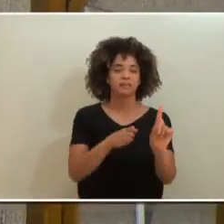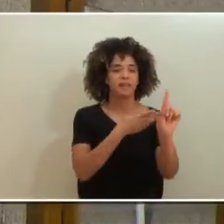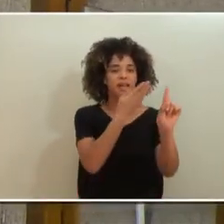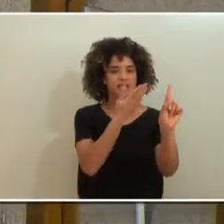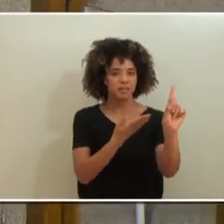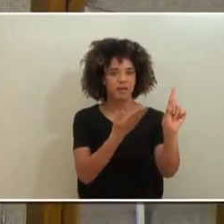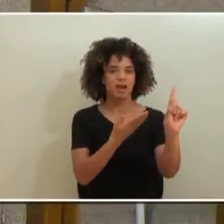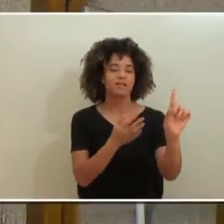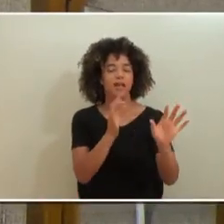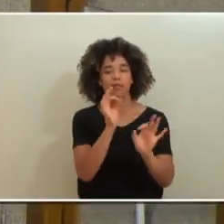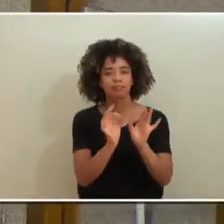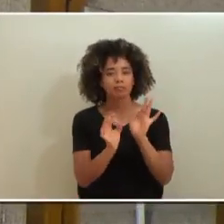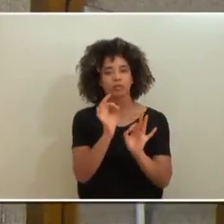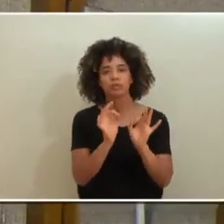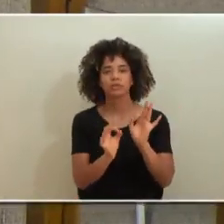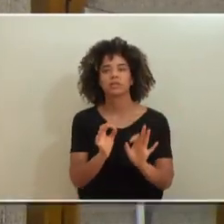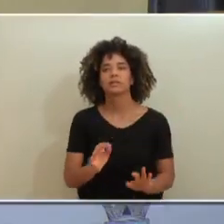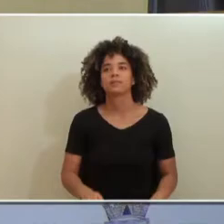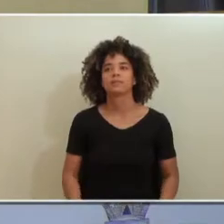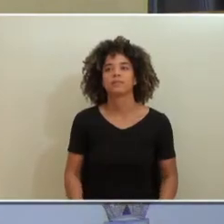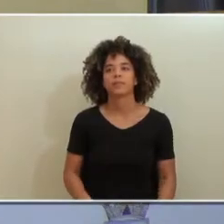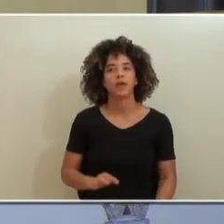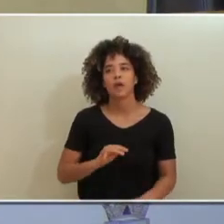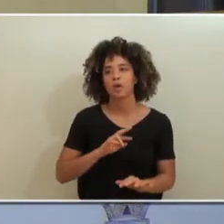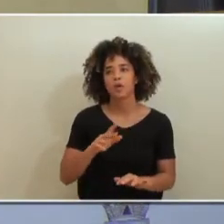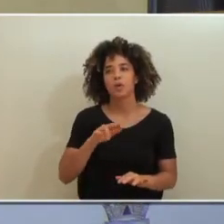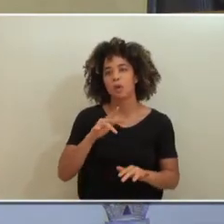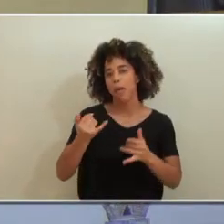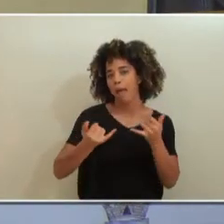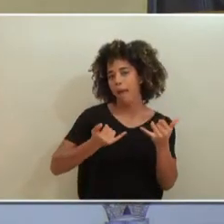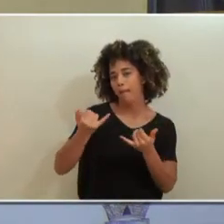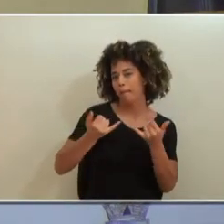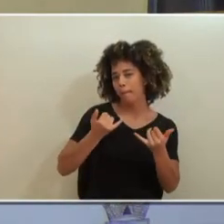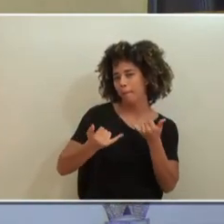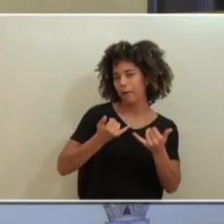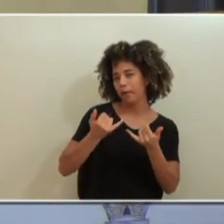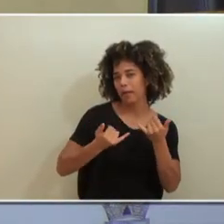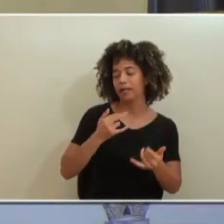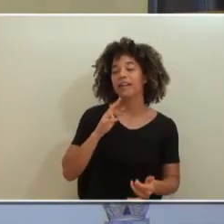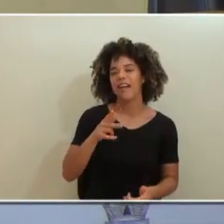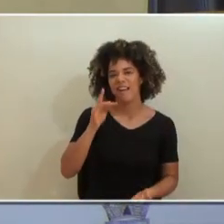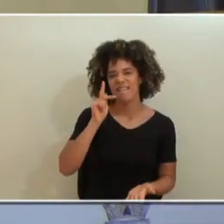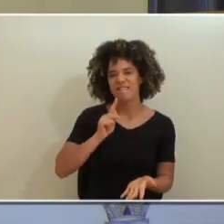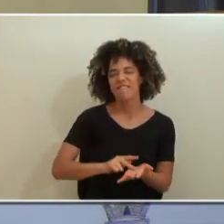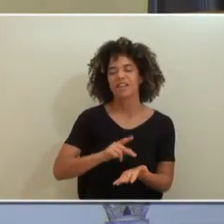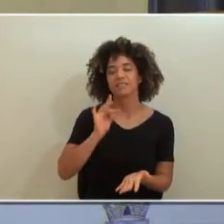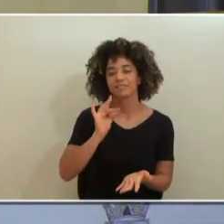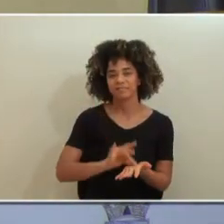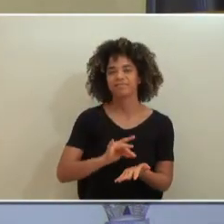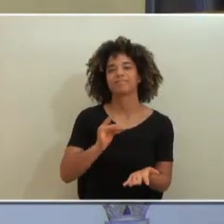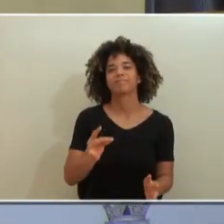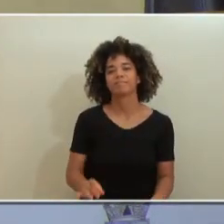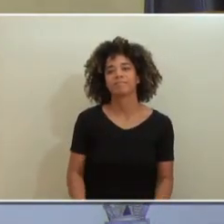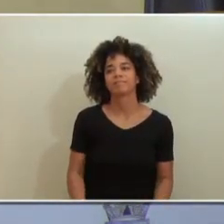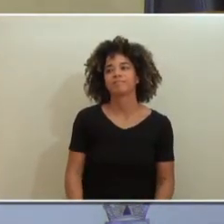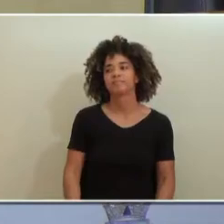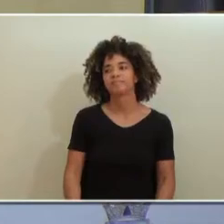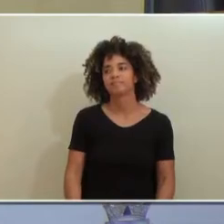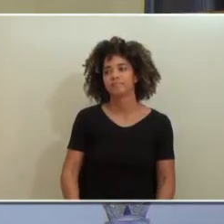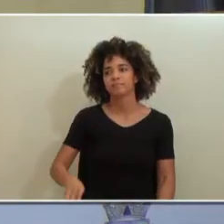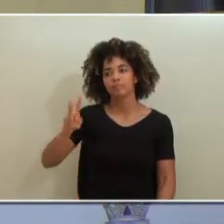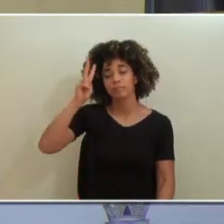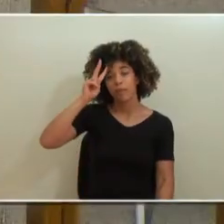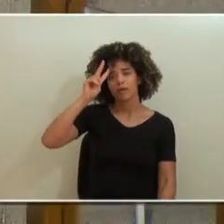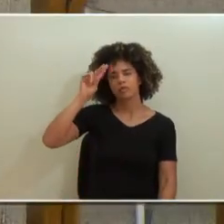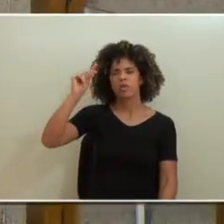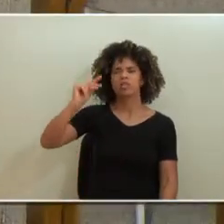Né? A gente não está brincando aqui. É de verdade. E essa história toda, né, meus caros, começou há